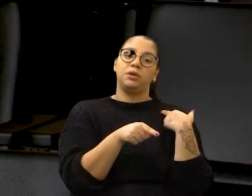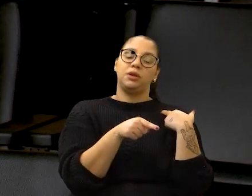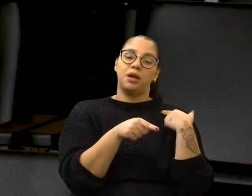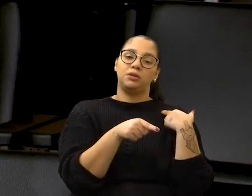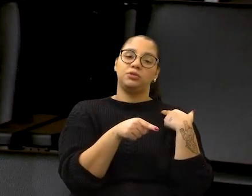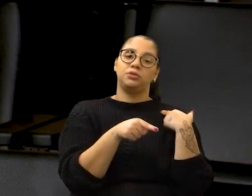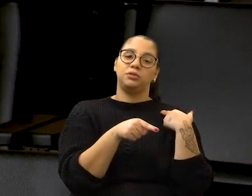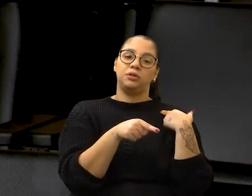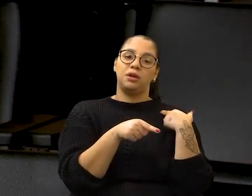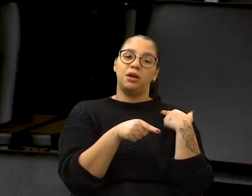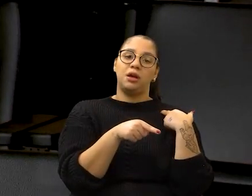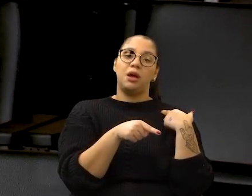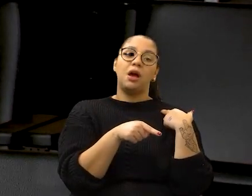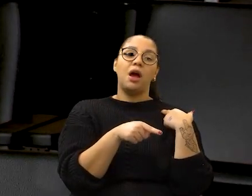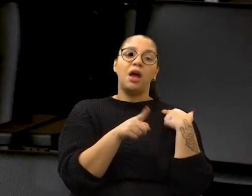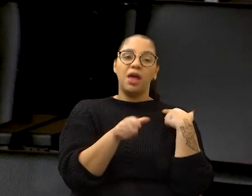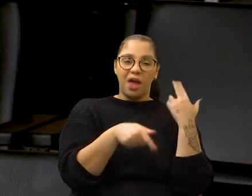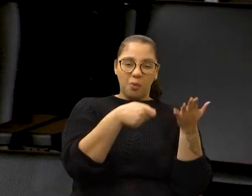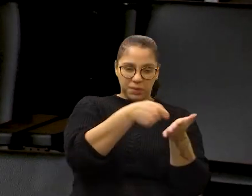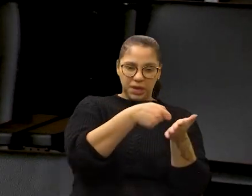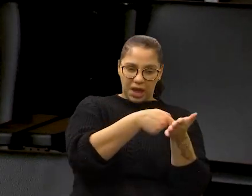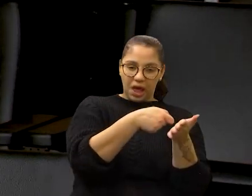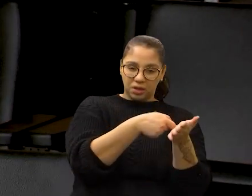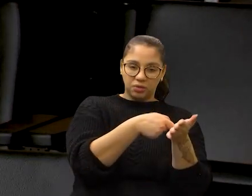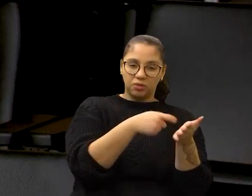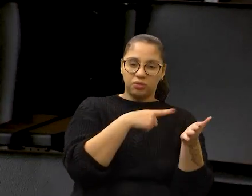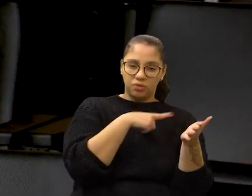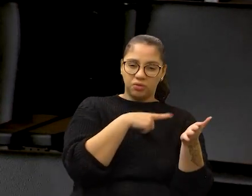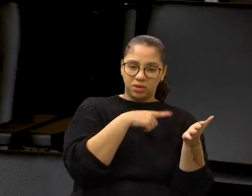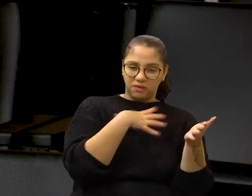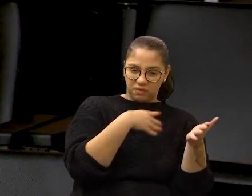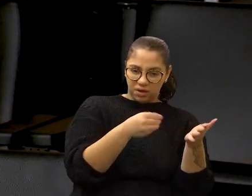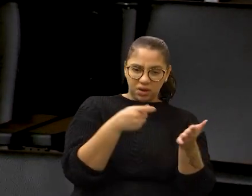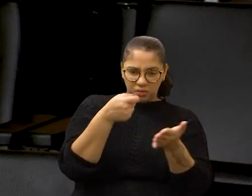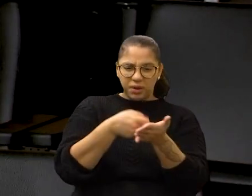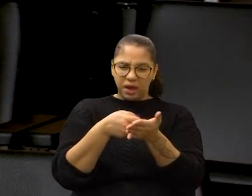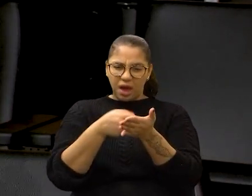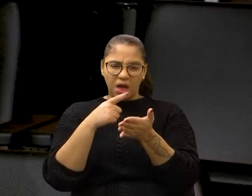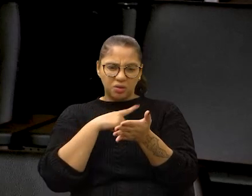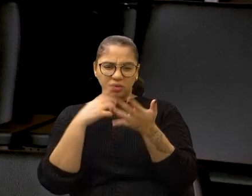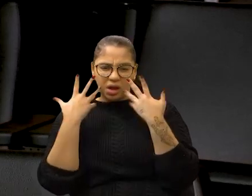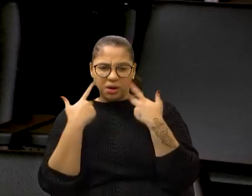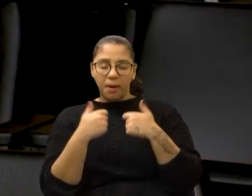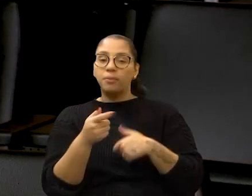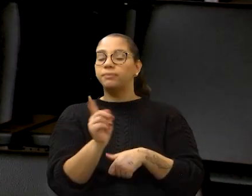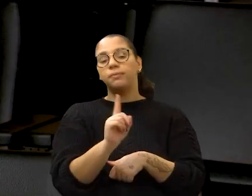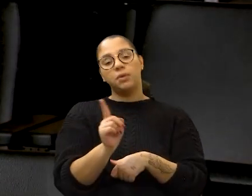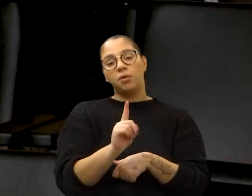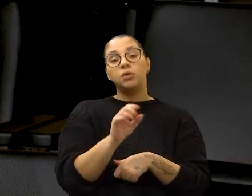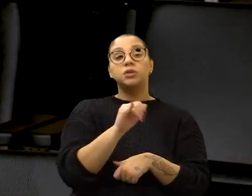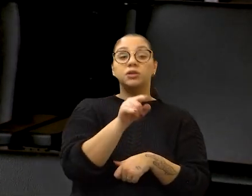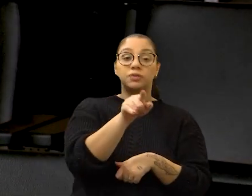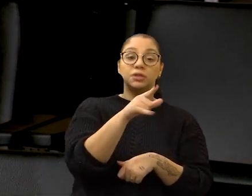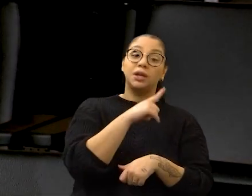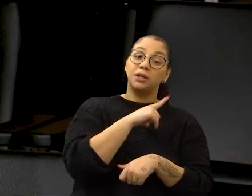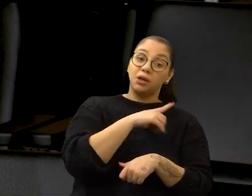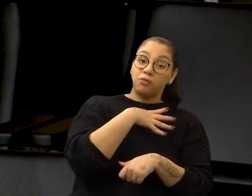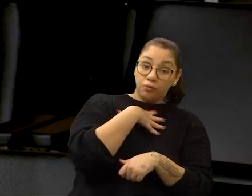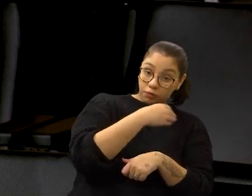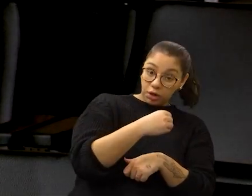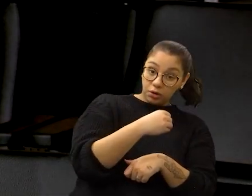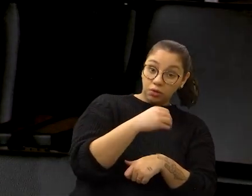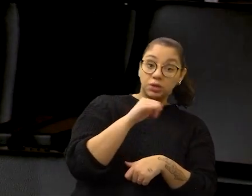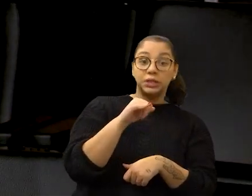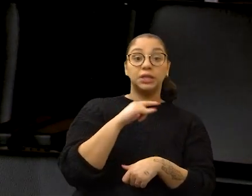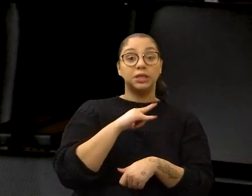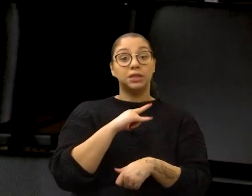responsabilidade. Ninguém é obrigado a ter filho, ninguém é obrigado a ter animal. A partir do momento que você tem um filho e que você tem um animal,